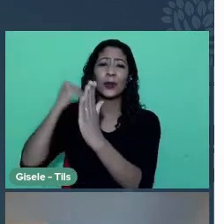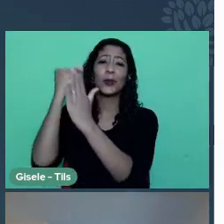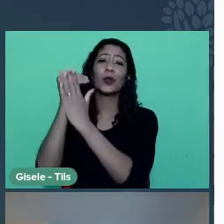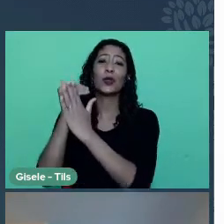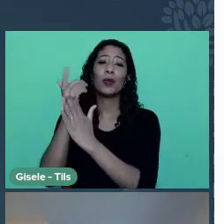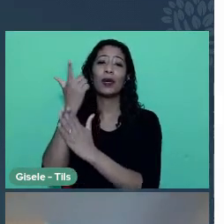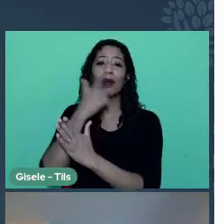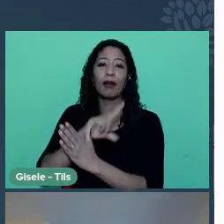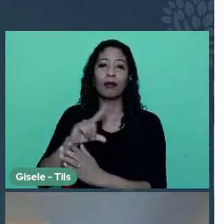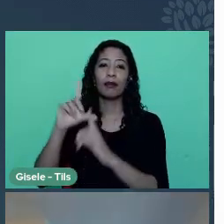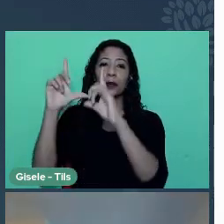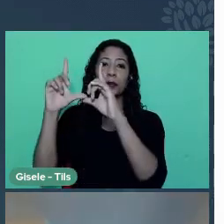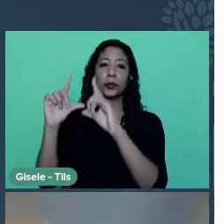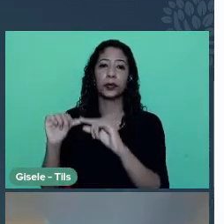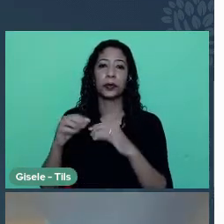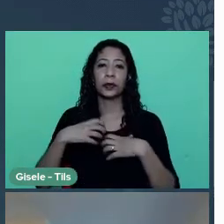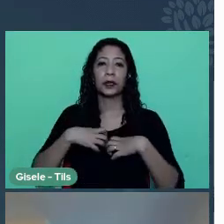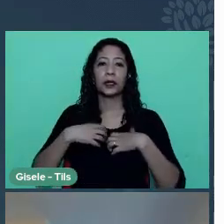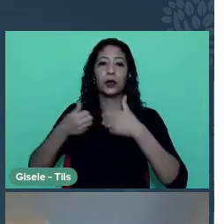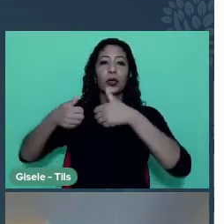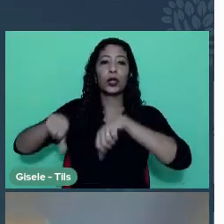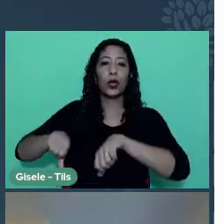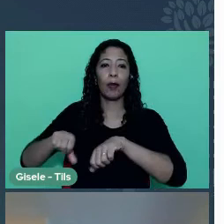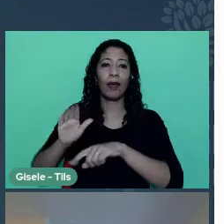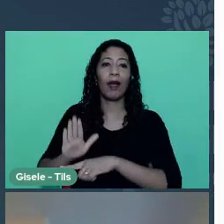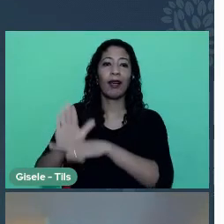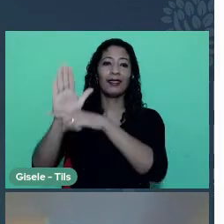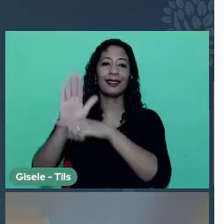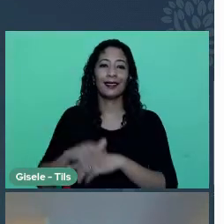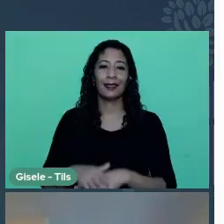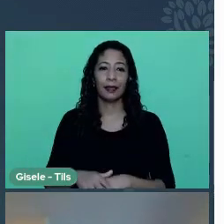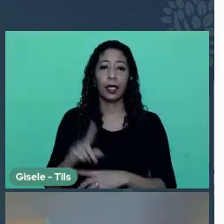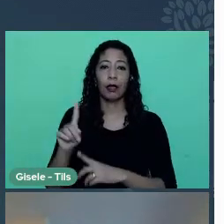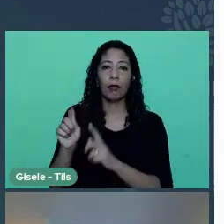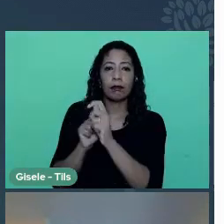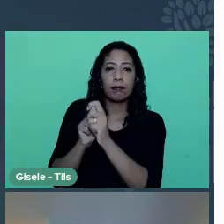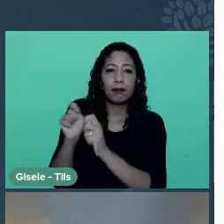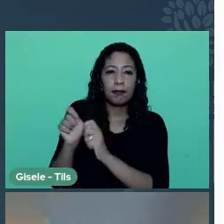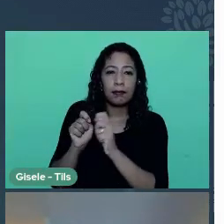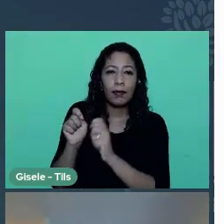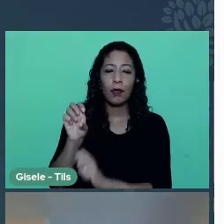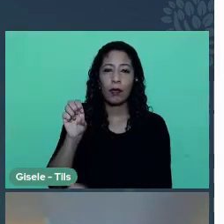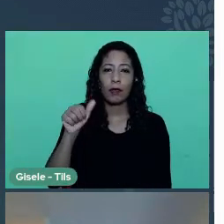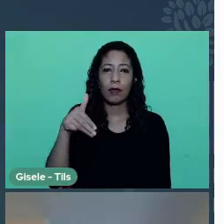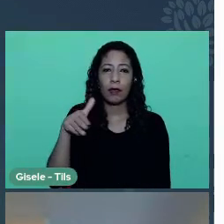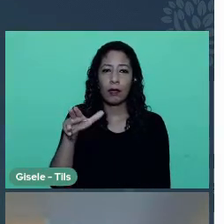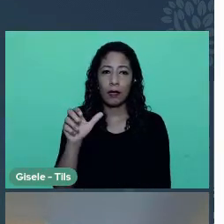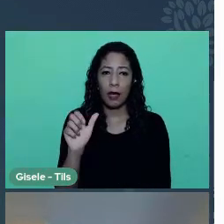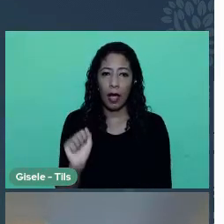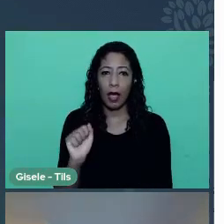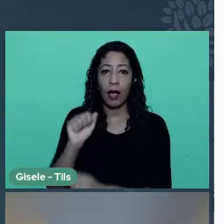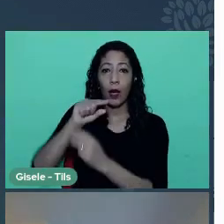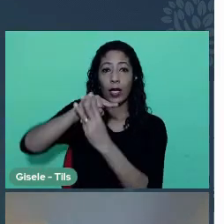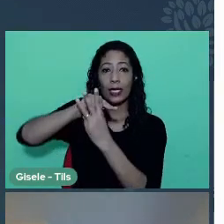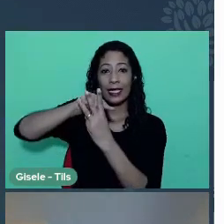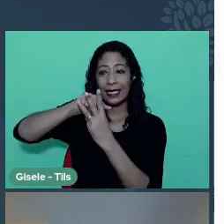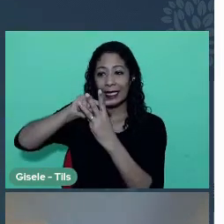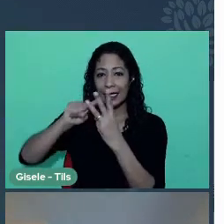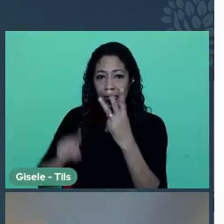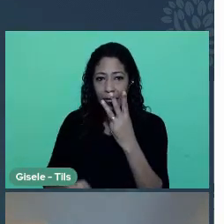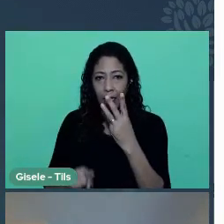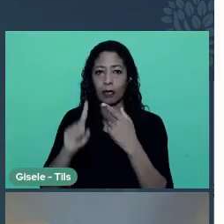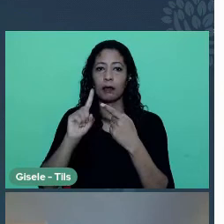né? Então a melhora do controle da asma, quando a pessoa tem as 3 abordagens,